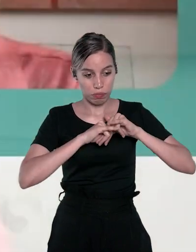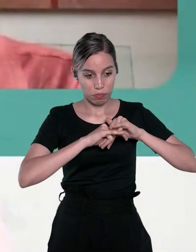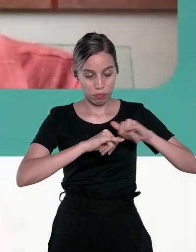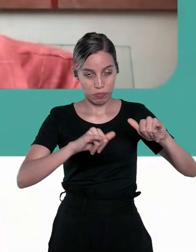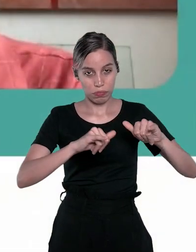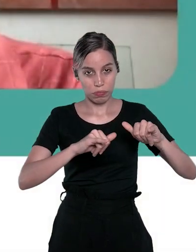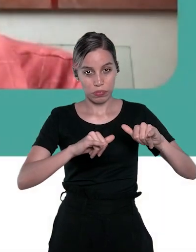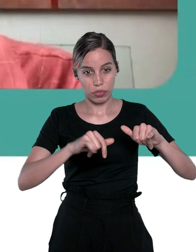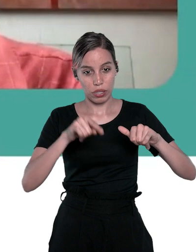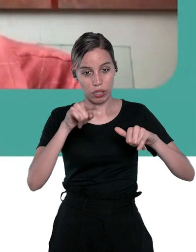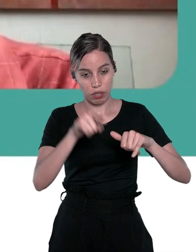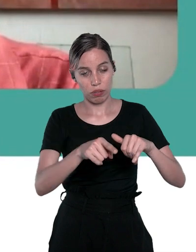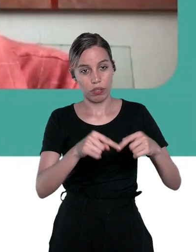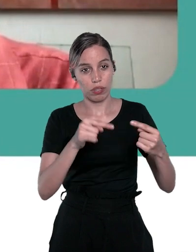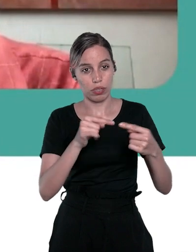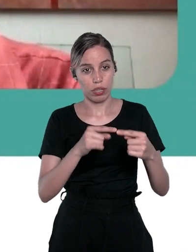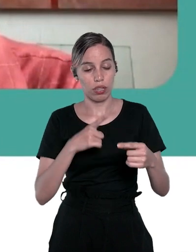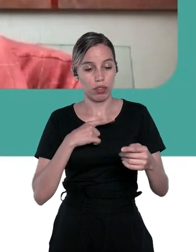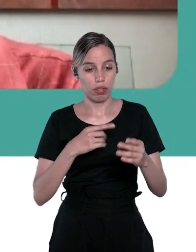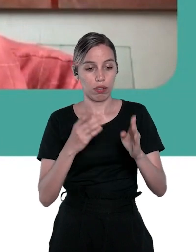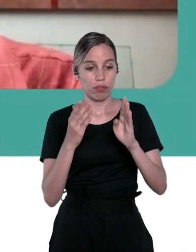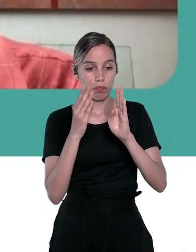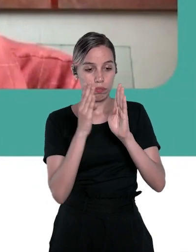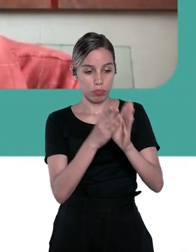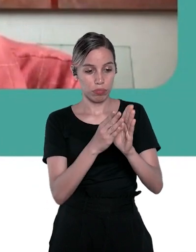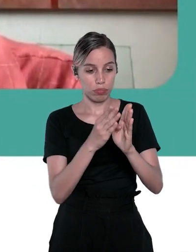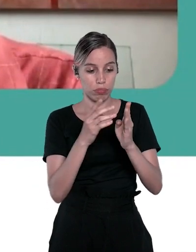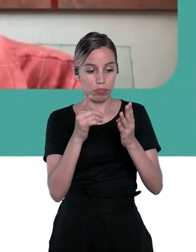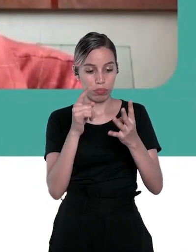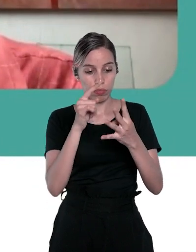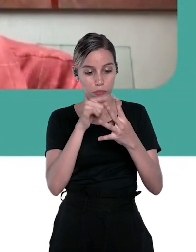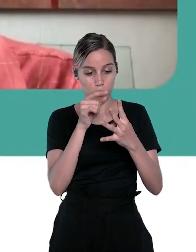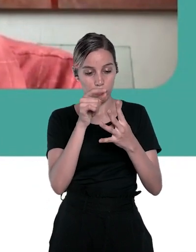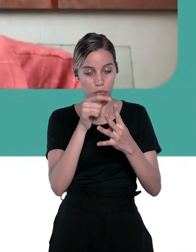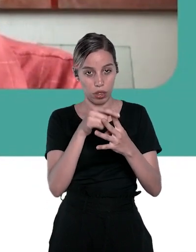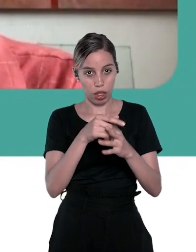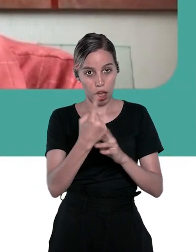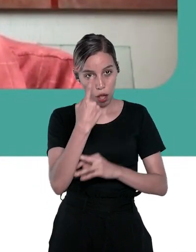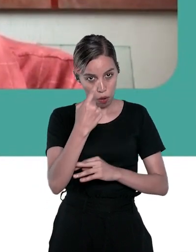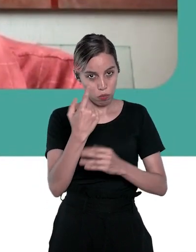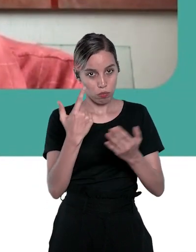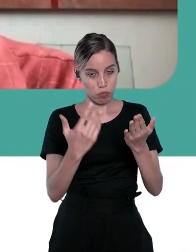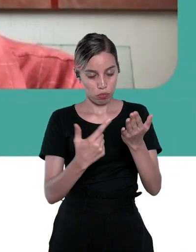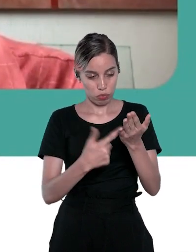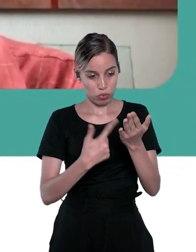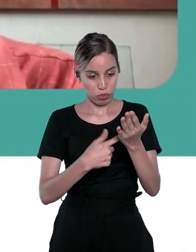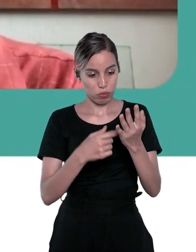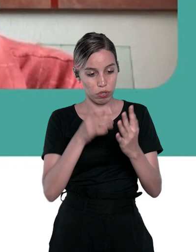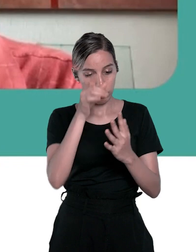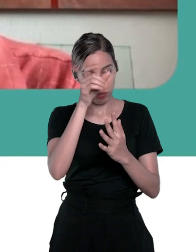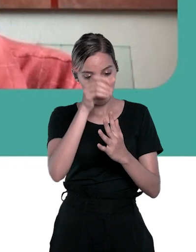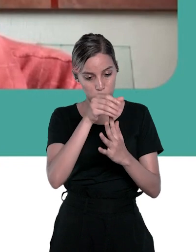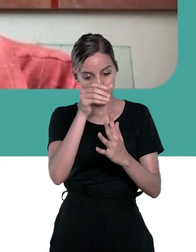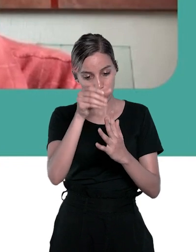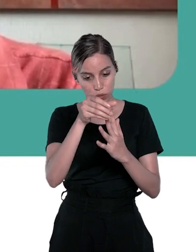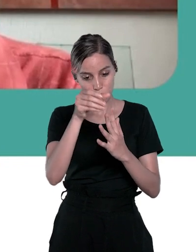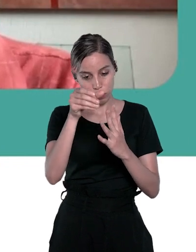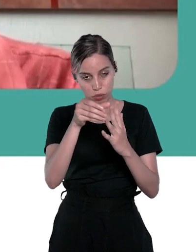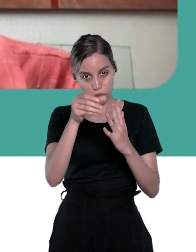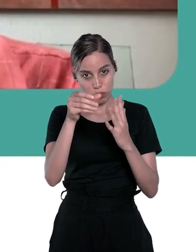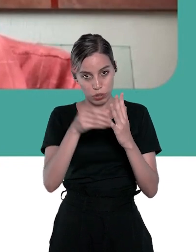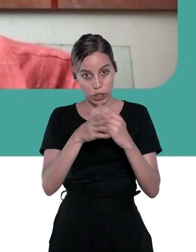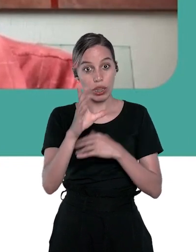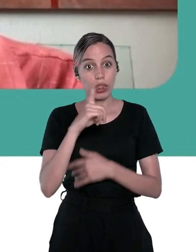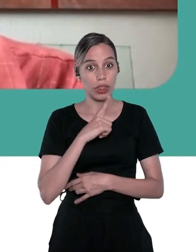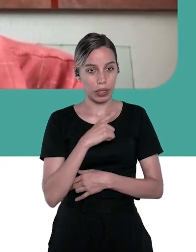novela seguida da sequência de 4 contos. Alguns desses contos eu já publiquei,